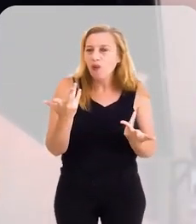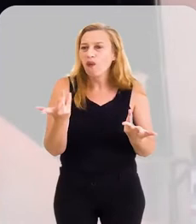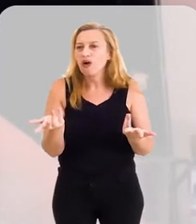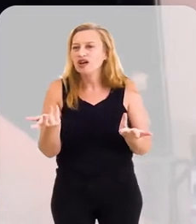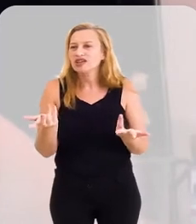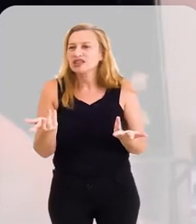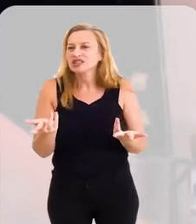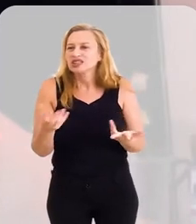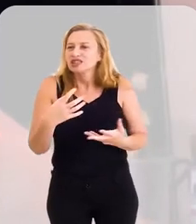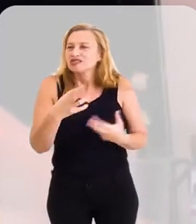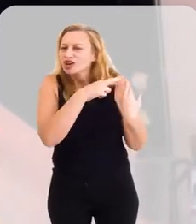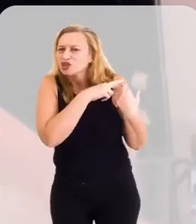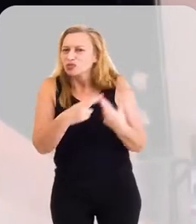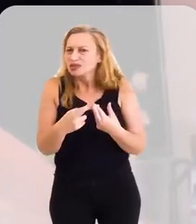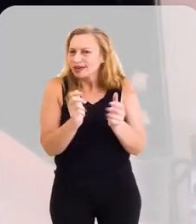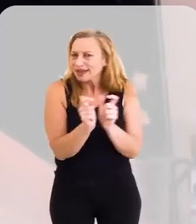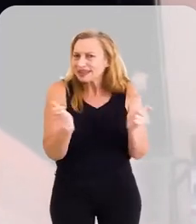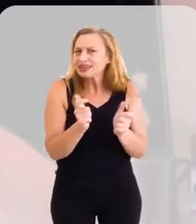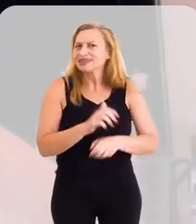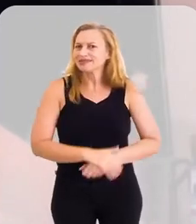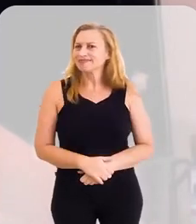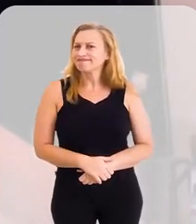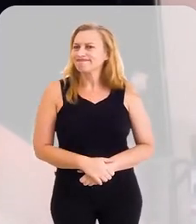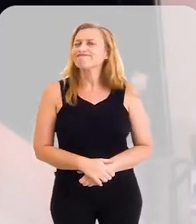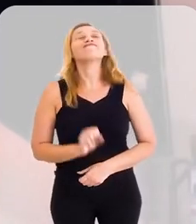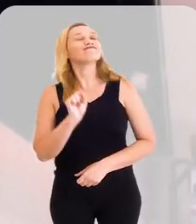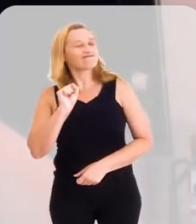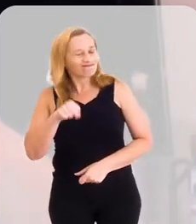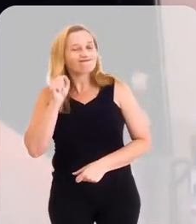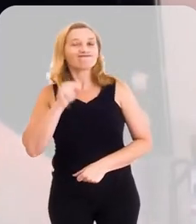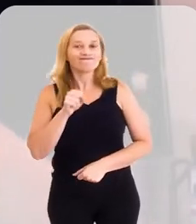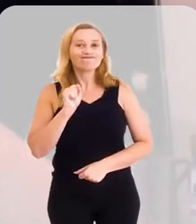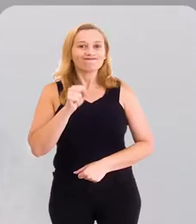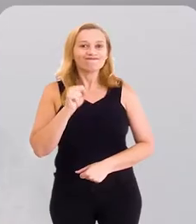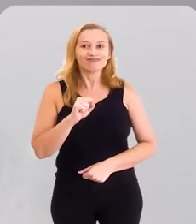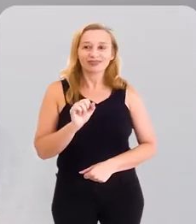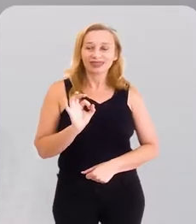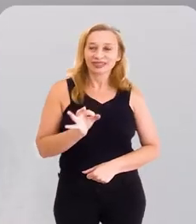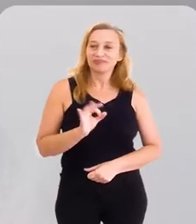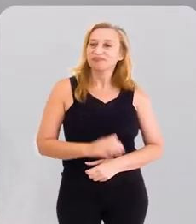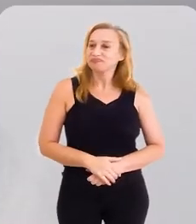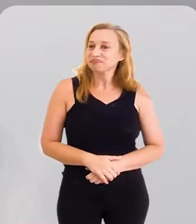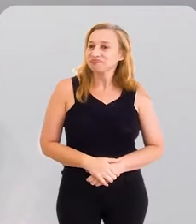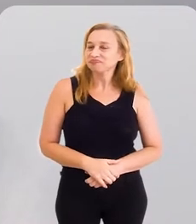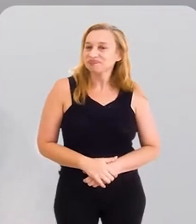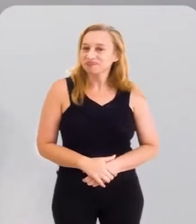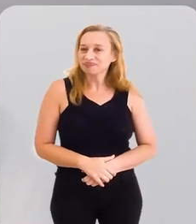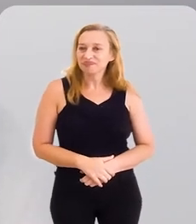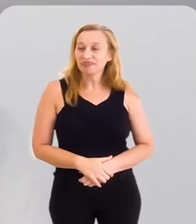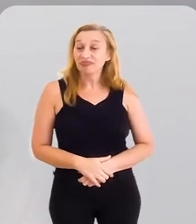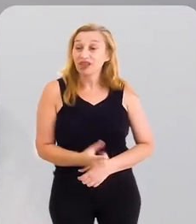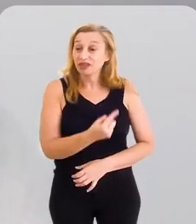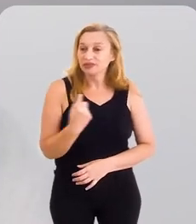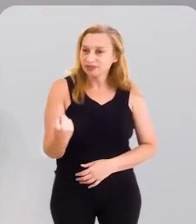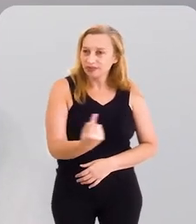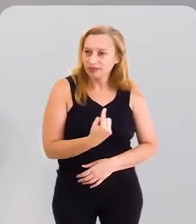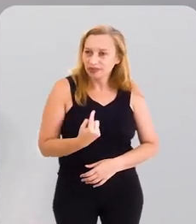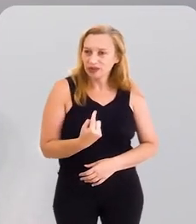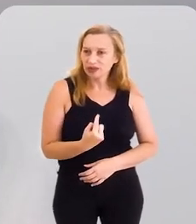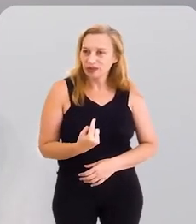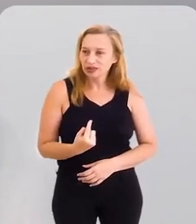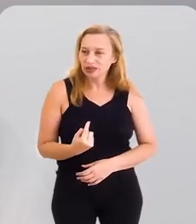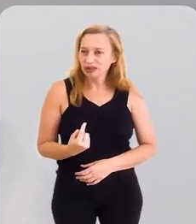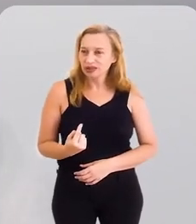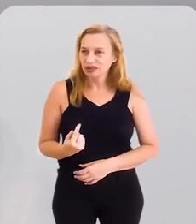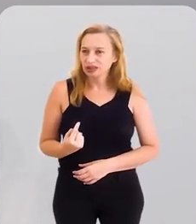pessoas, isso dá uma responsabilidade? Sim, com certeza. Na verdade, isso para a